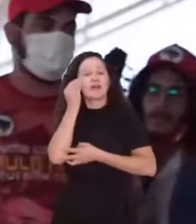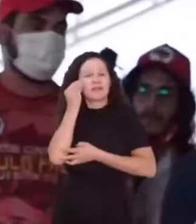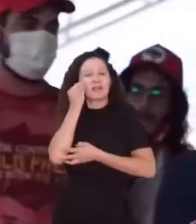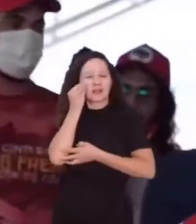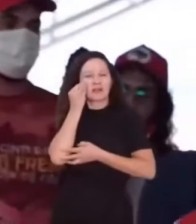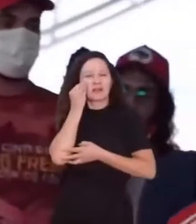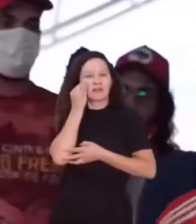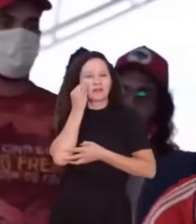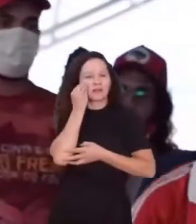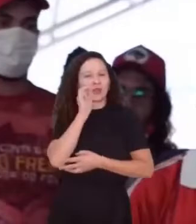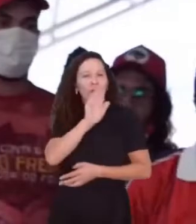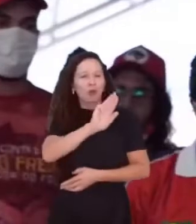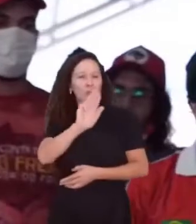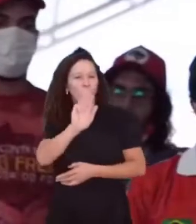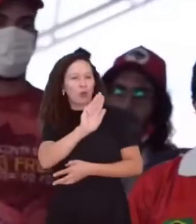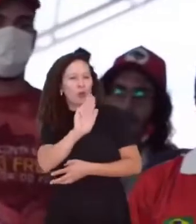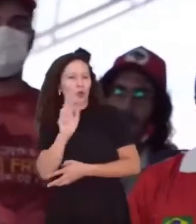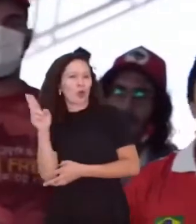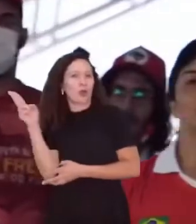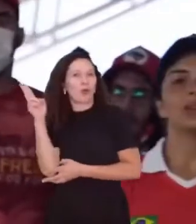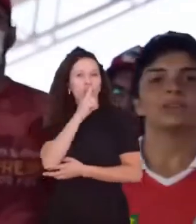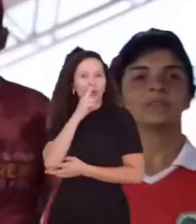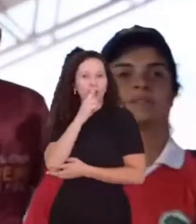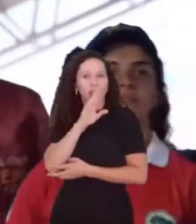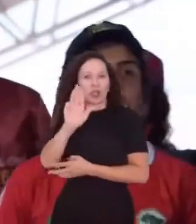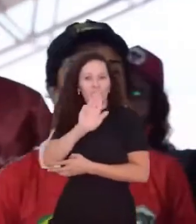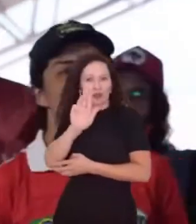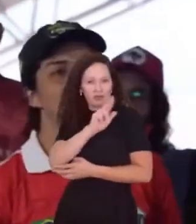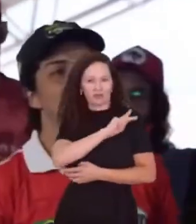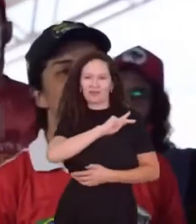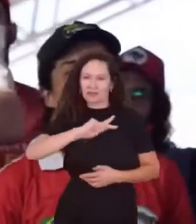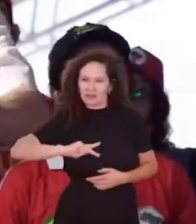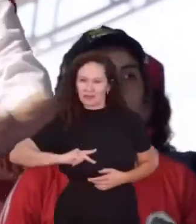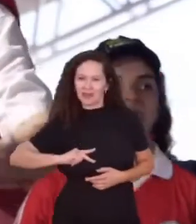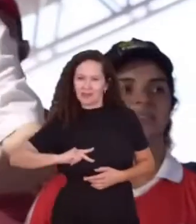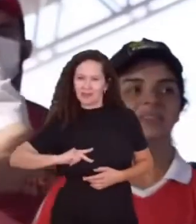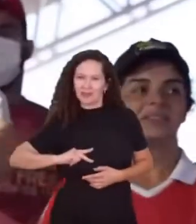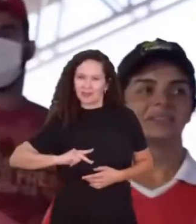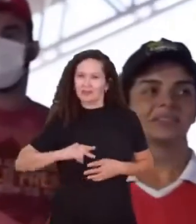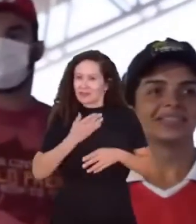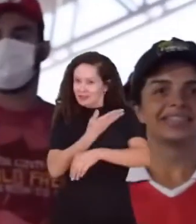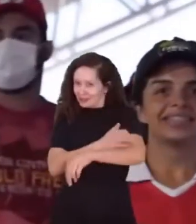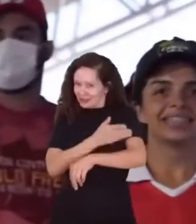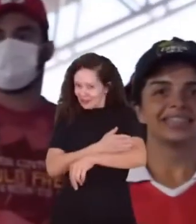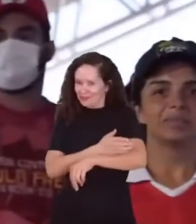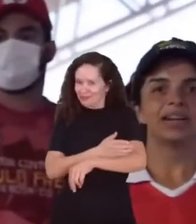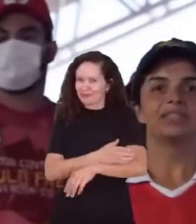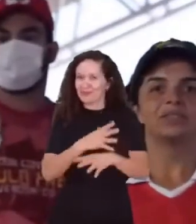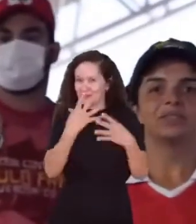urgente, Lula presidente. Vamos treinar? Então vamos lá.